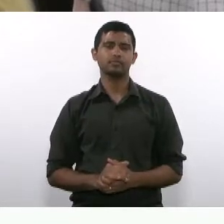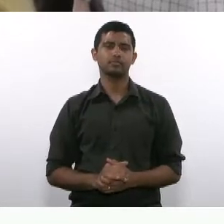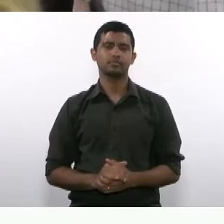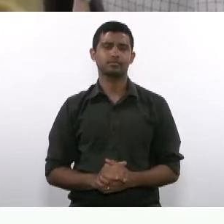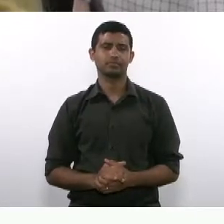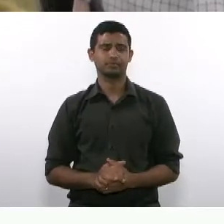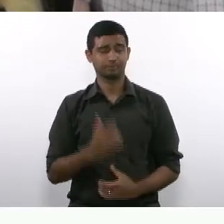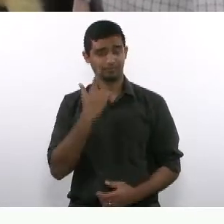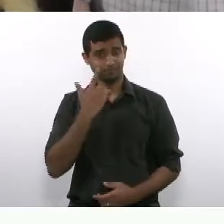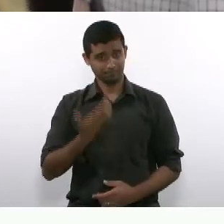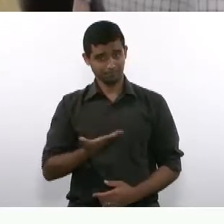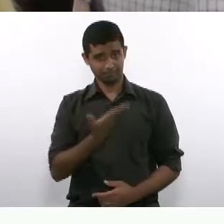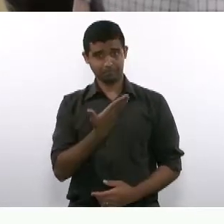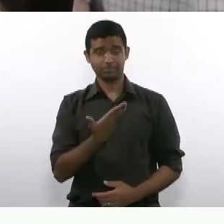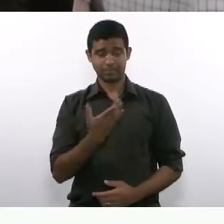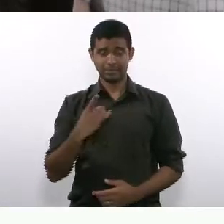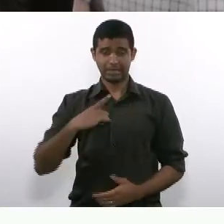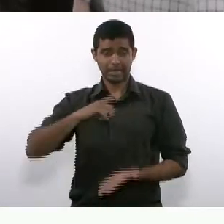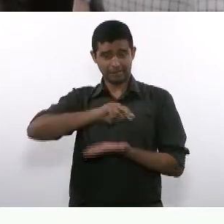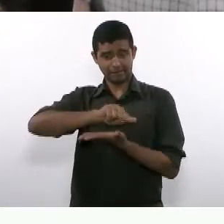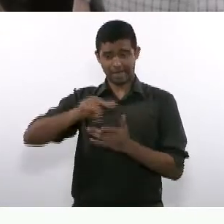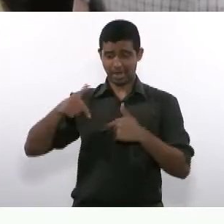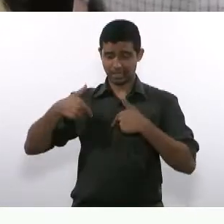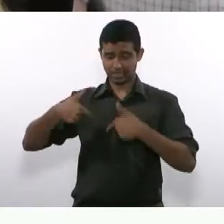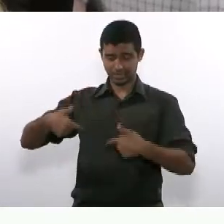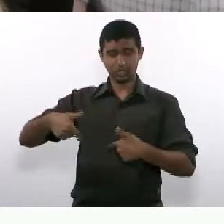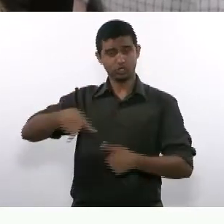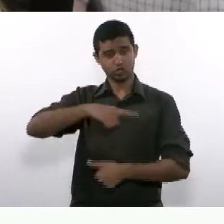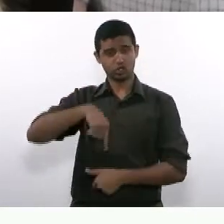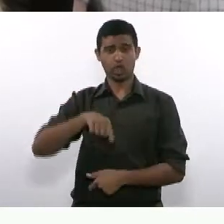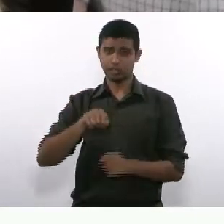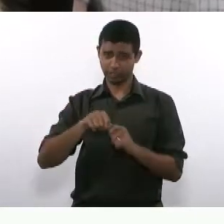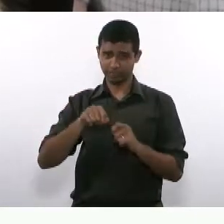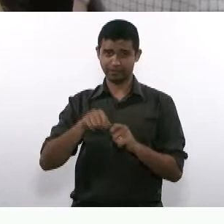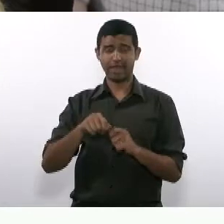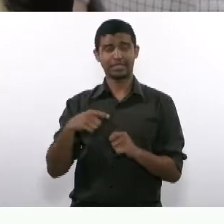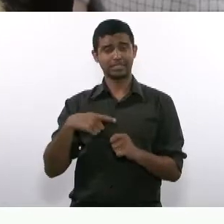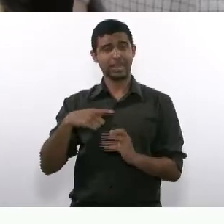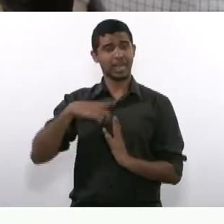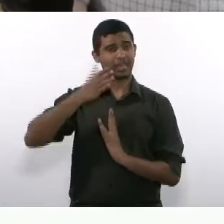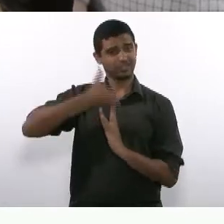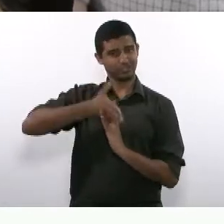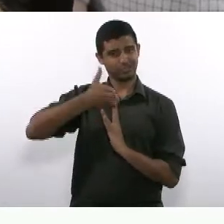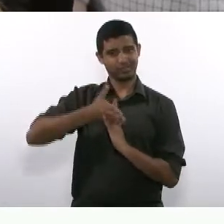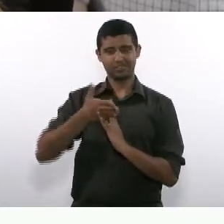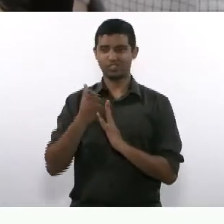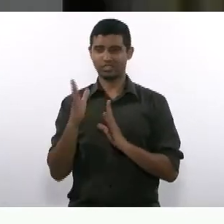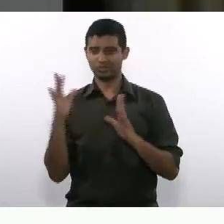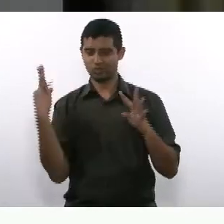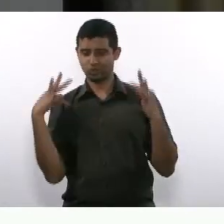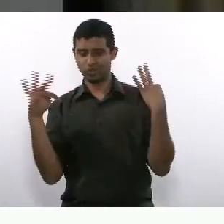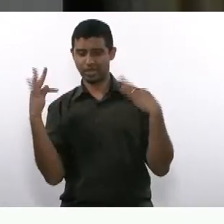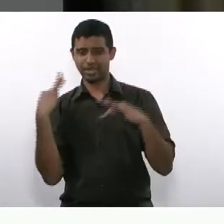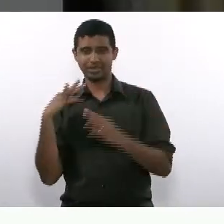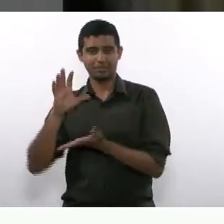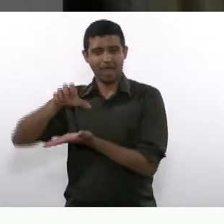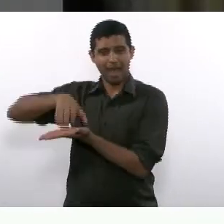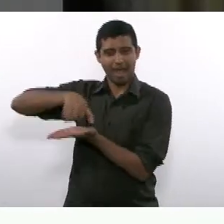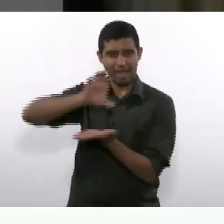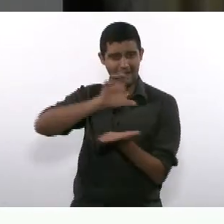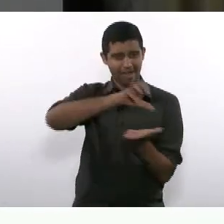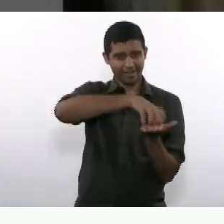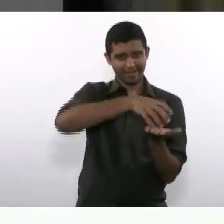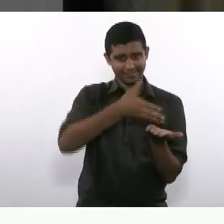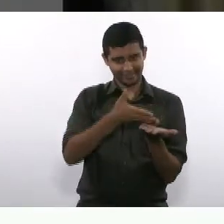Esse aqui também são as ações que a gente tem feito, quer dizer, a gente dividiu o nosso turismo por áreas para ficar mais fácil a